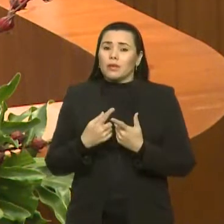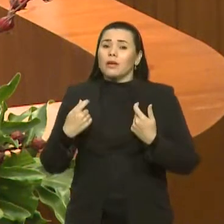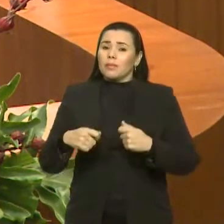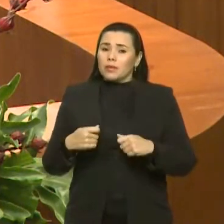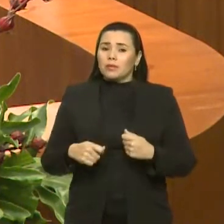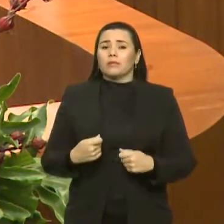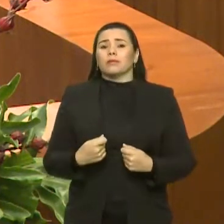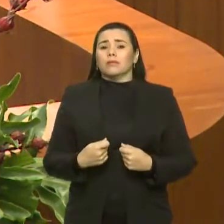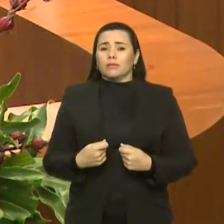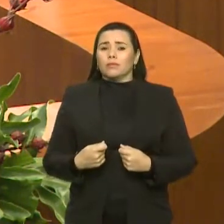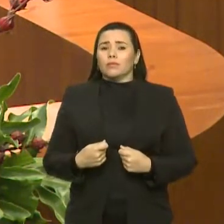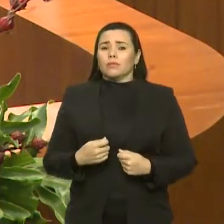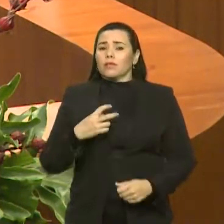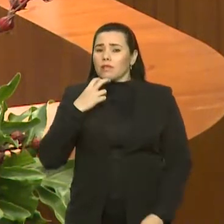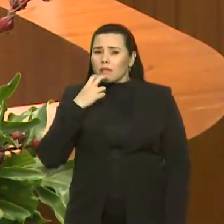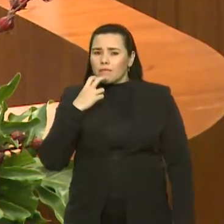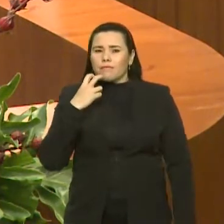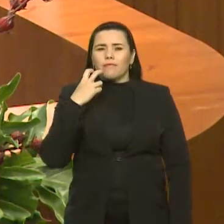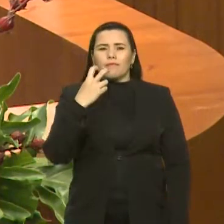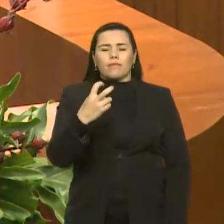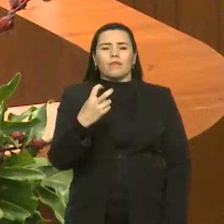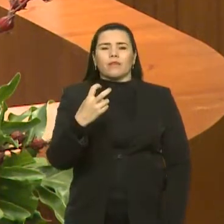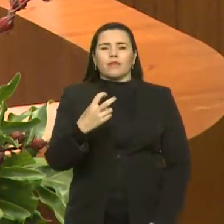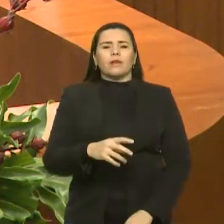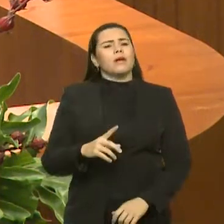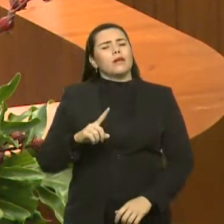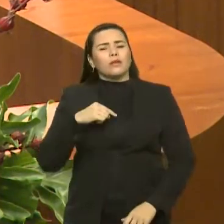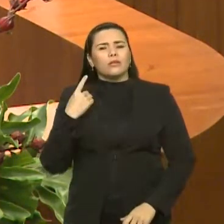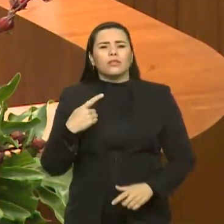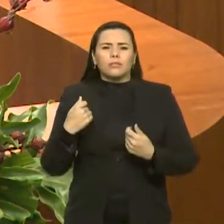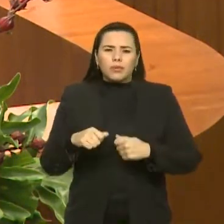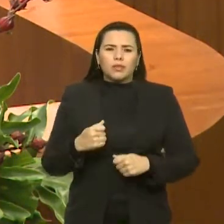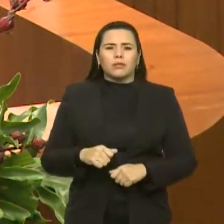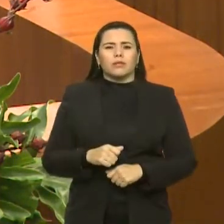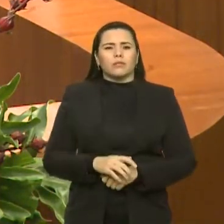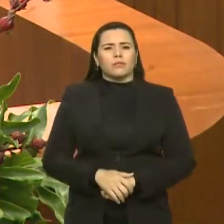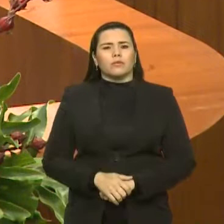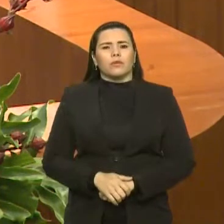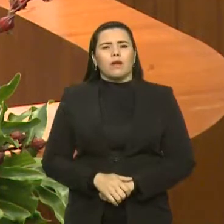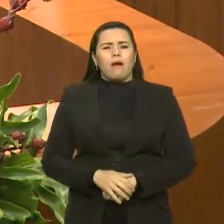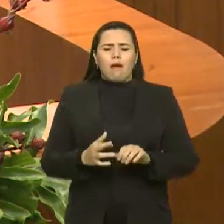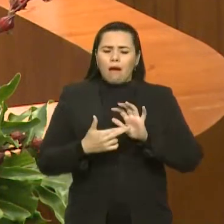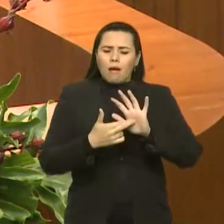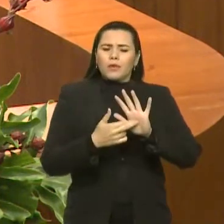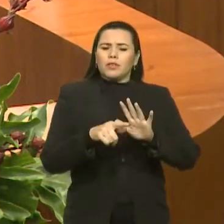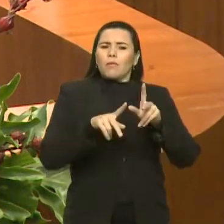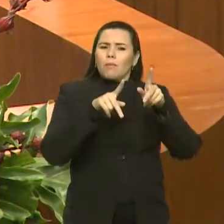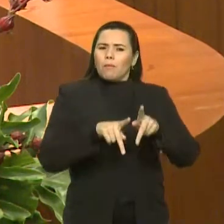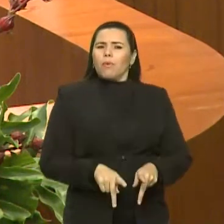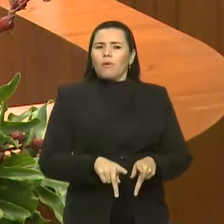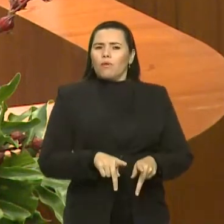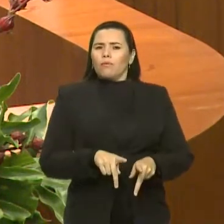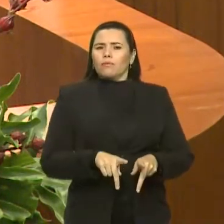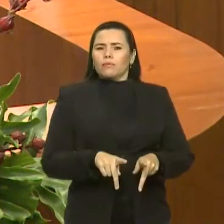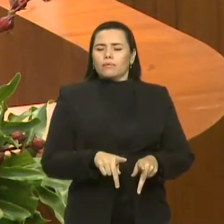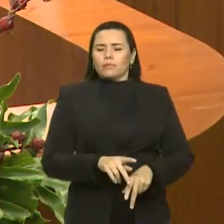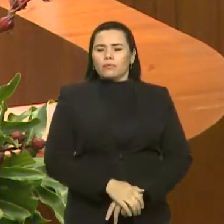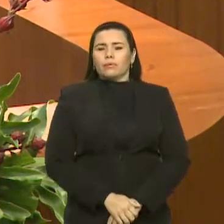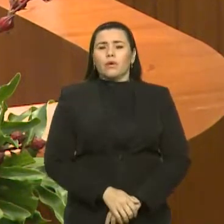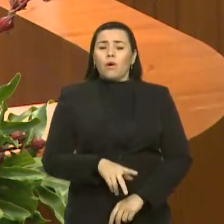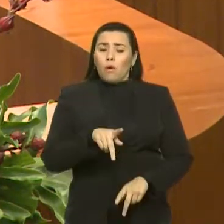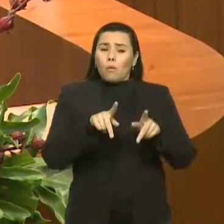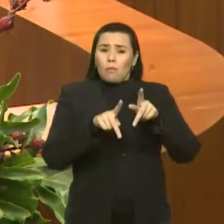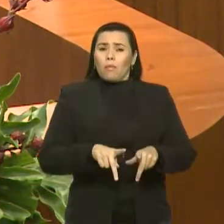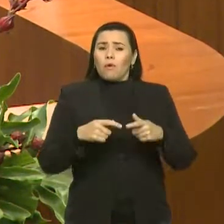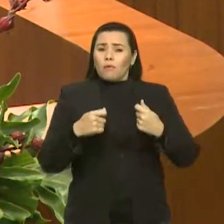envergonhar quem nos colocou aqui dentro. Quem nos deu o mandato foi o povo. E hoje o povo está precisando de voz